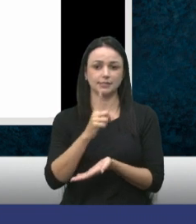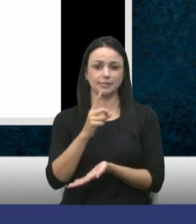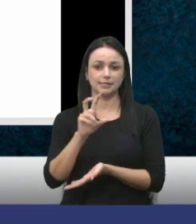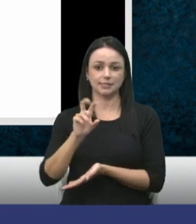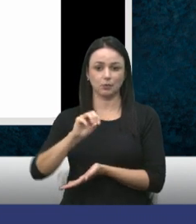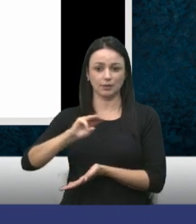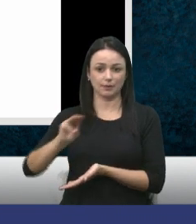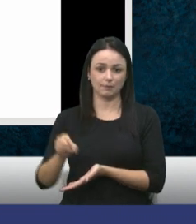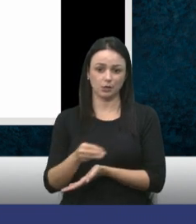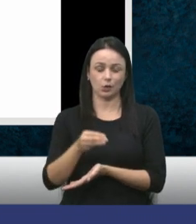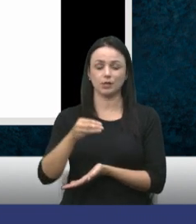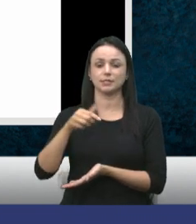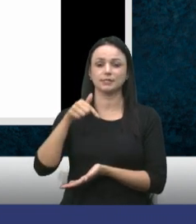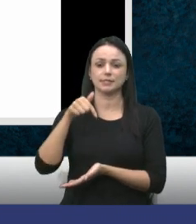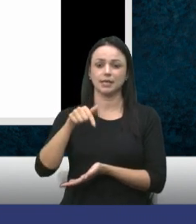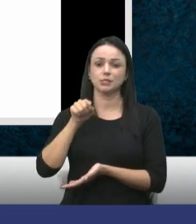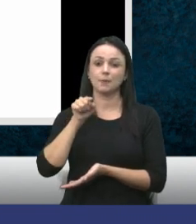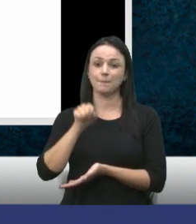150.007.000.